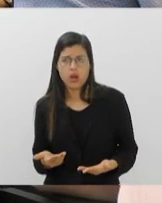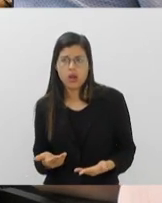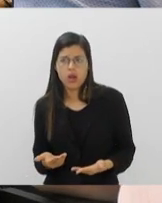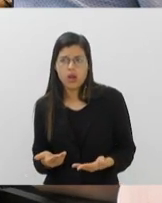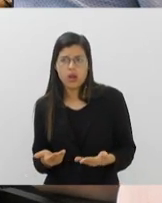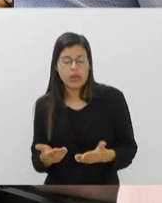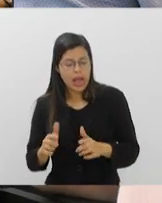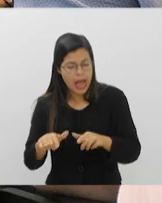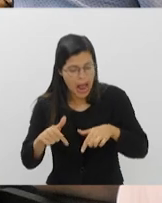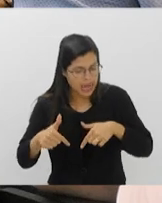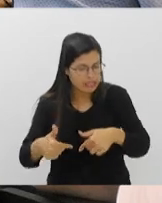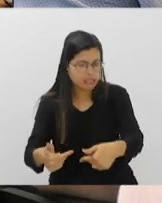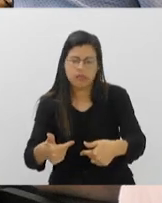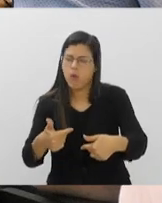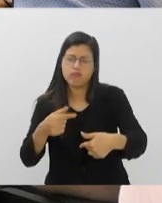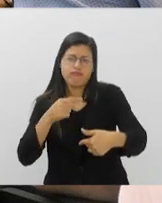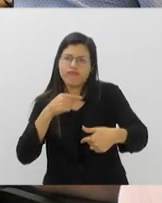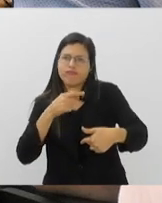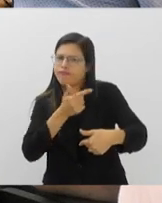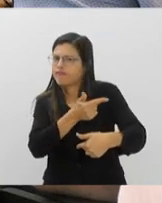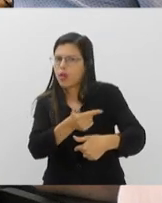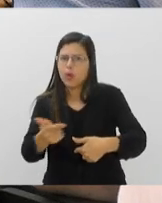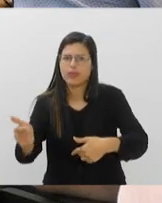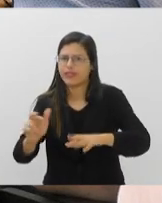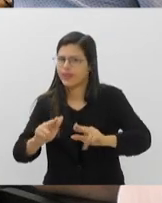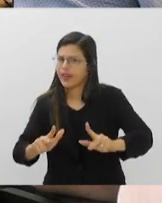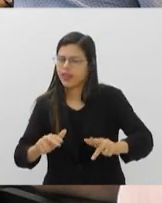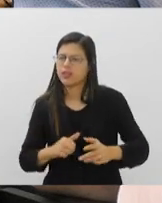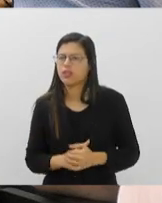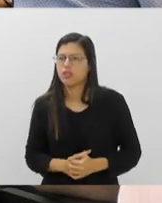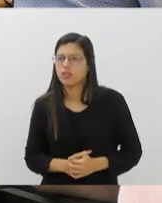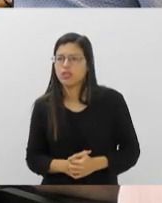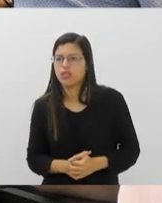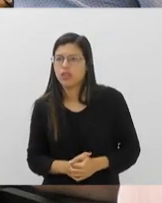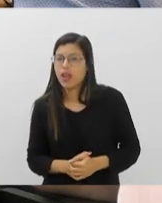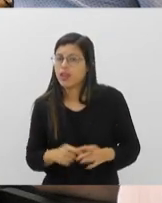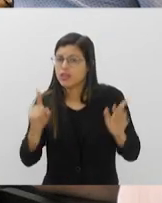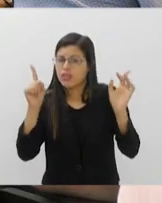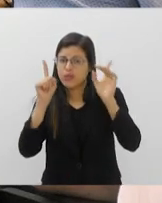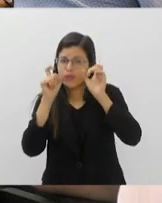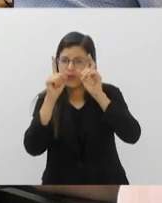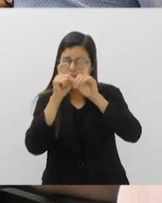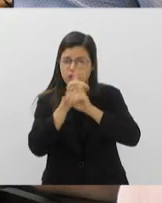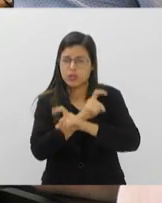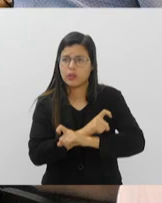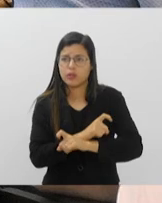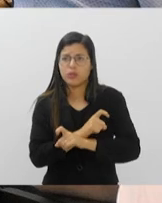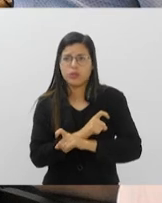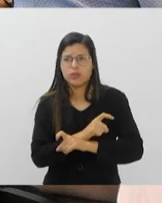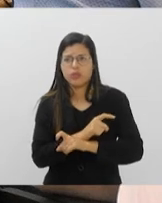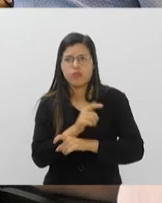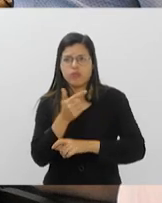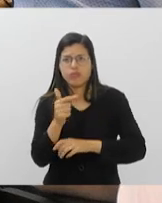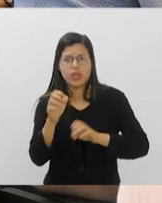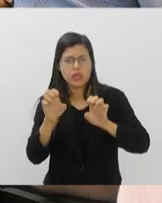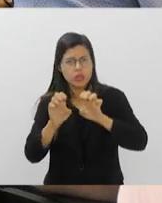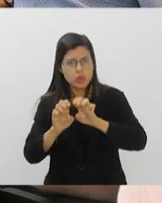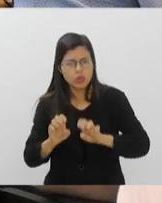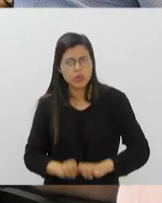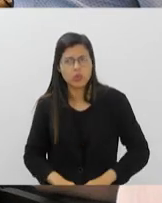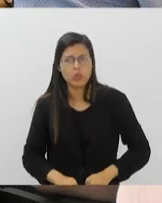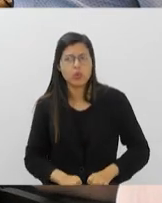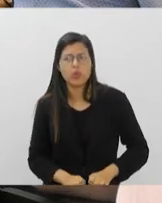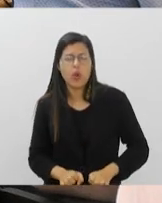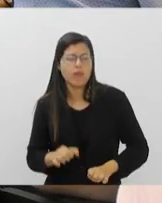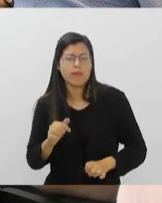implementar é outra coisa é muito difícil entendeu não tem nenhuma estrutura não tem uma equipe